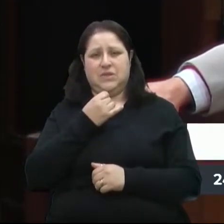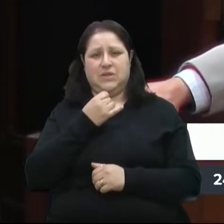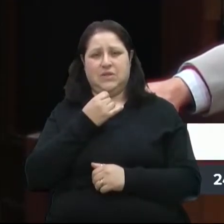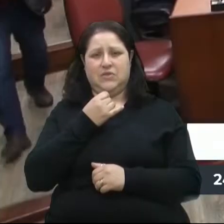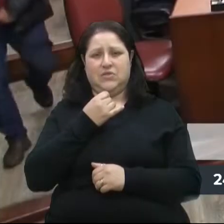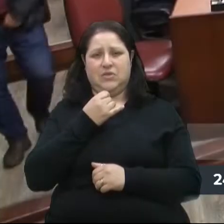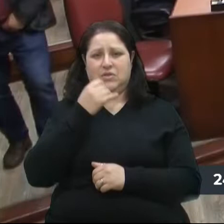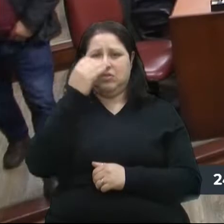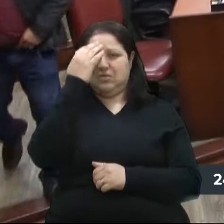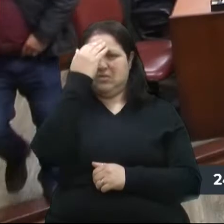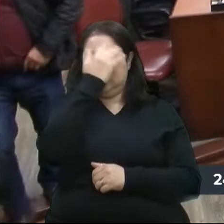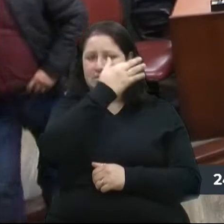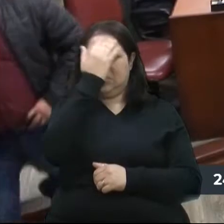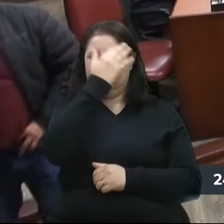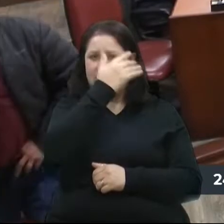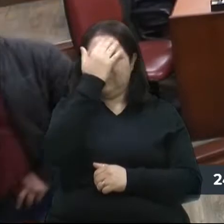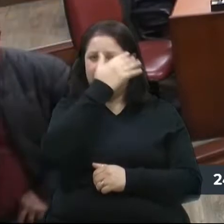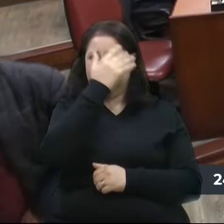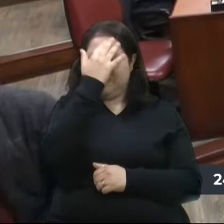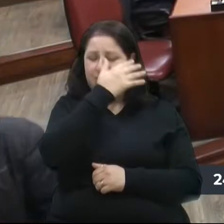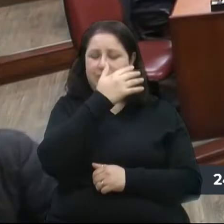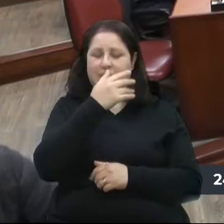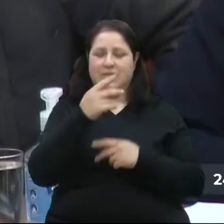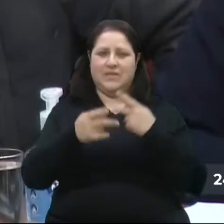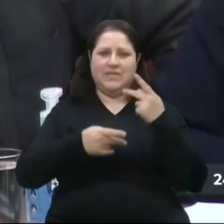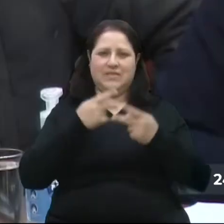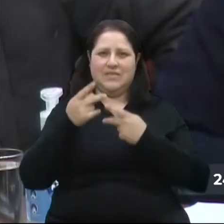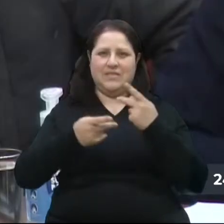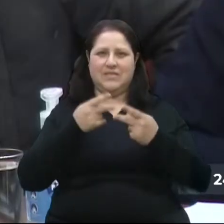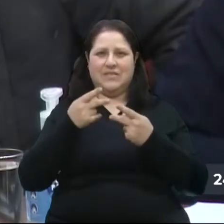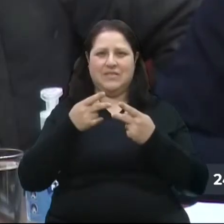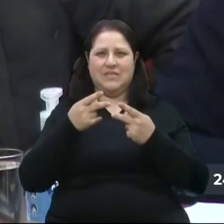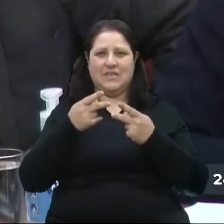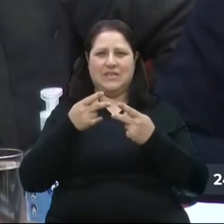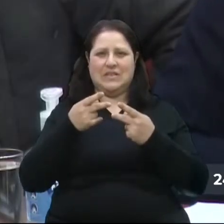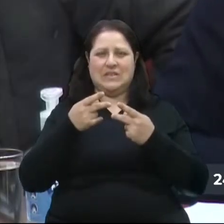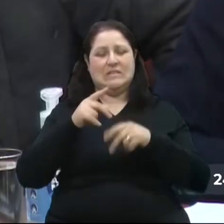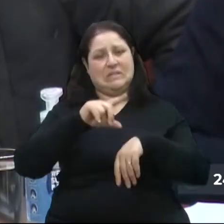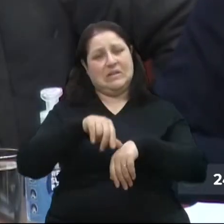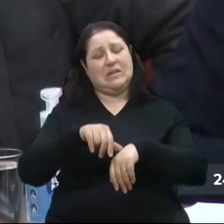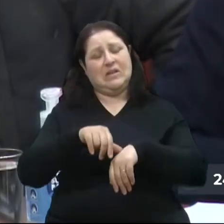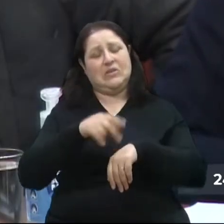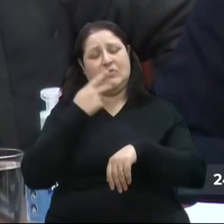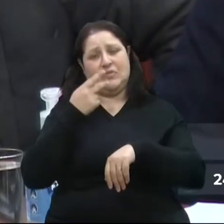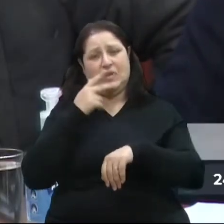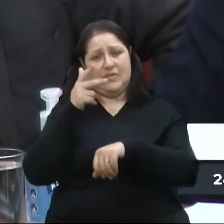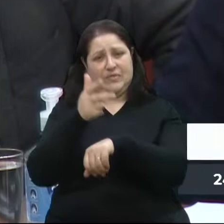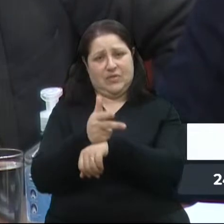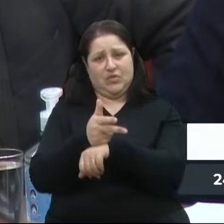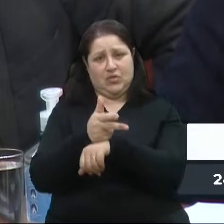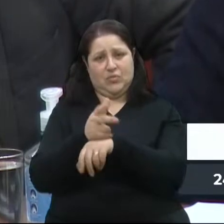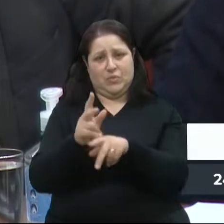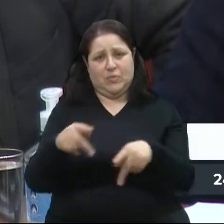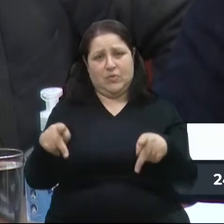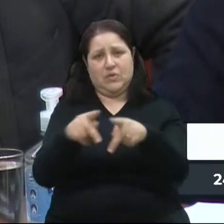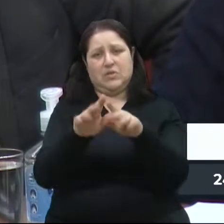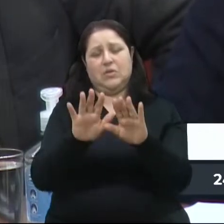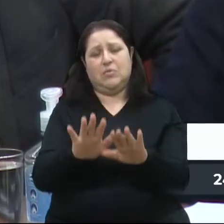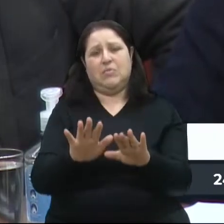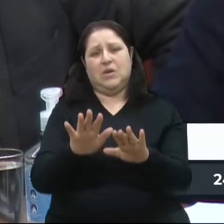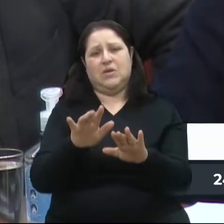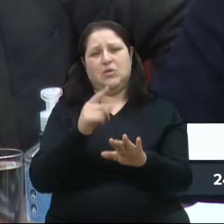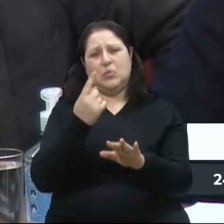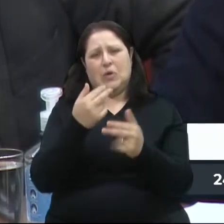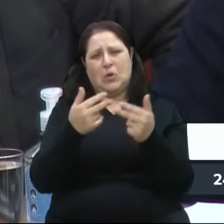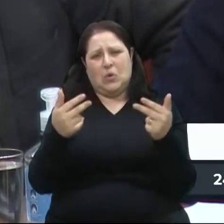com a população de forma transparente, tardiamente, que podia ter feito isso ontem, mas eu, só uma coisa que eu acho que ele não tá certo